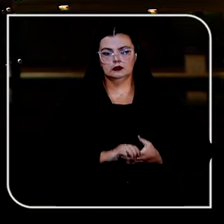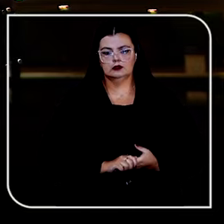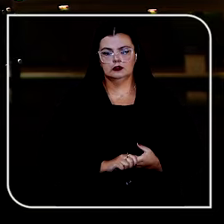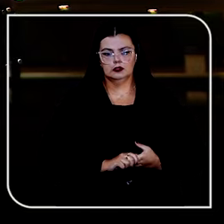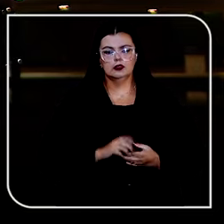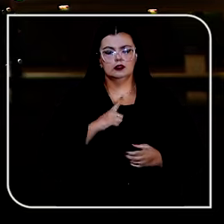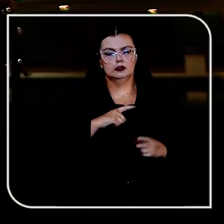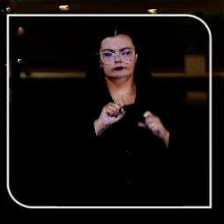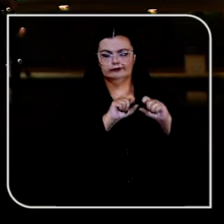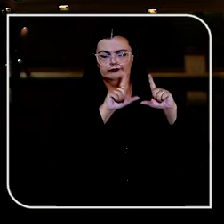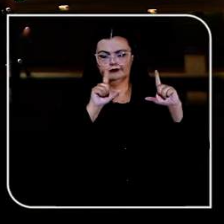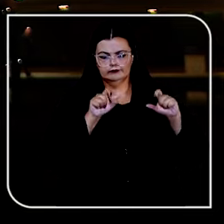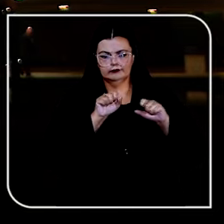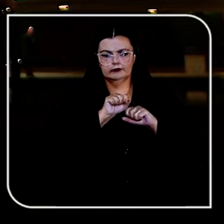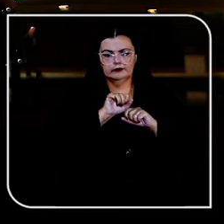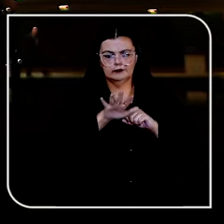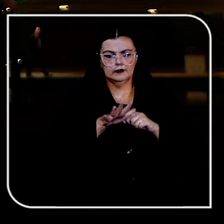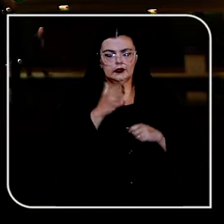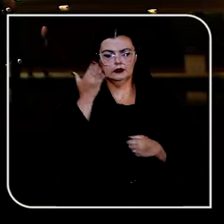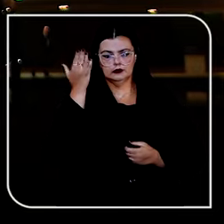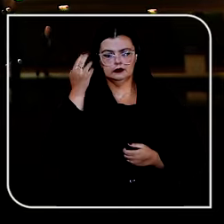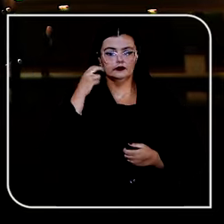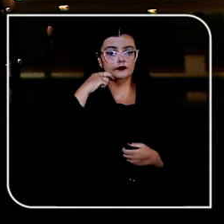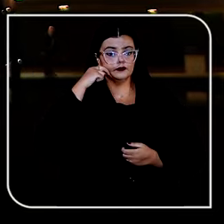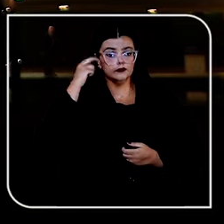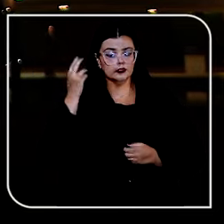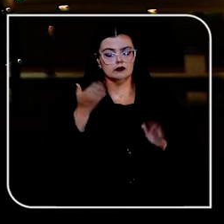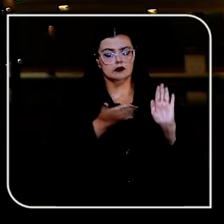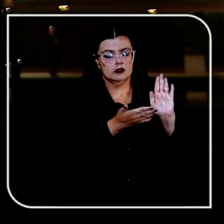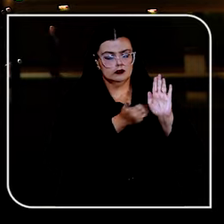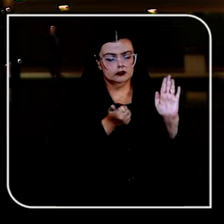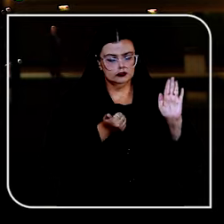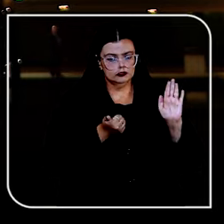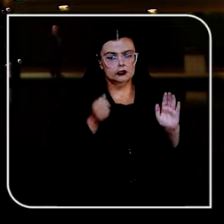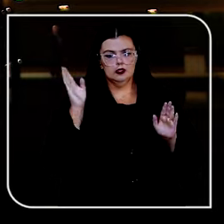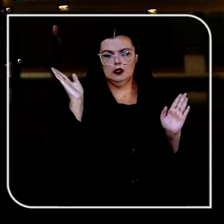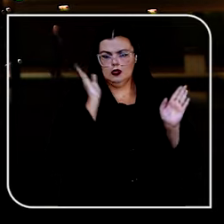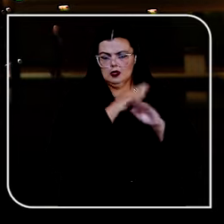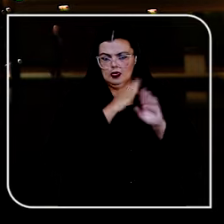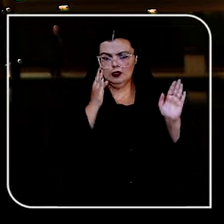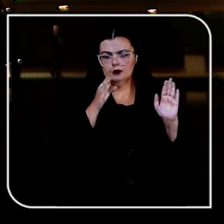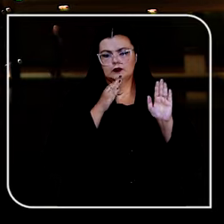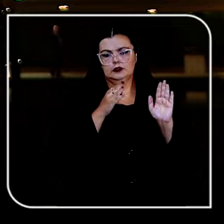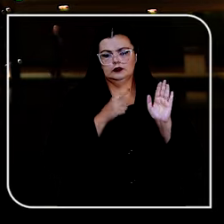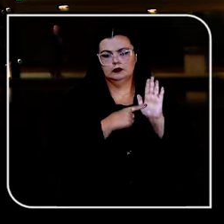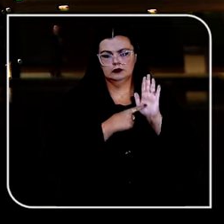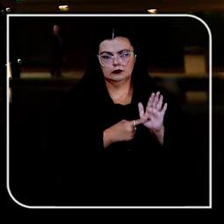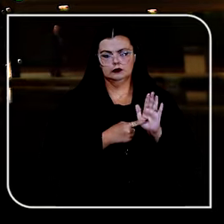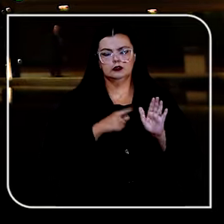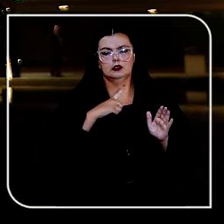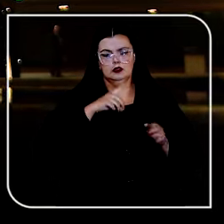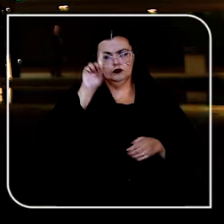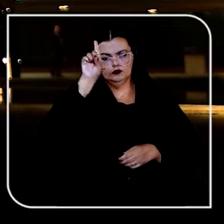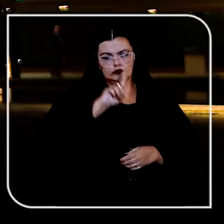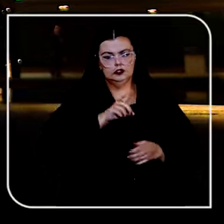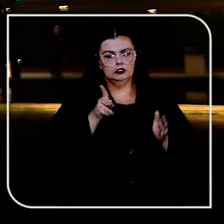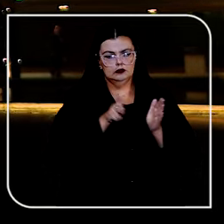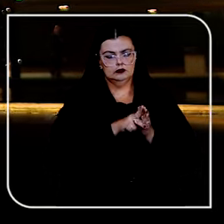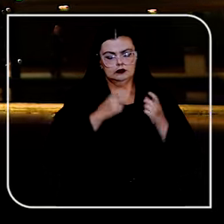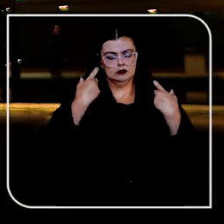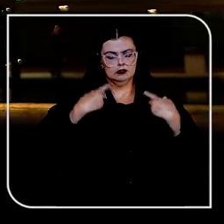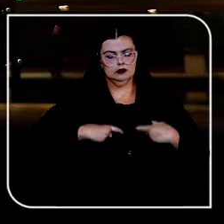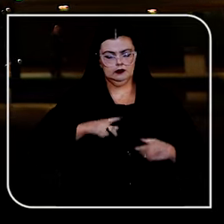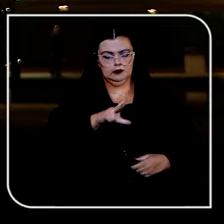exposição Ampla e vech atório exige a remoção mais rápida do conteúdo pois viola o direito fundamental à